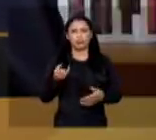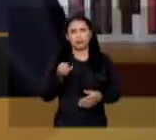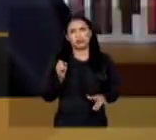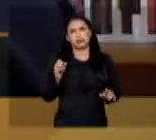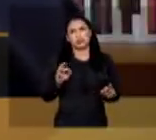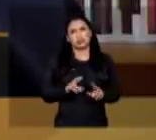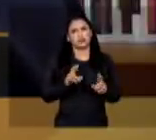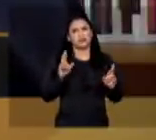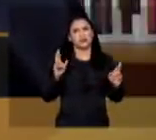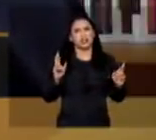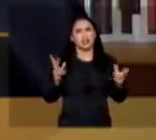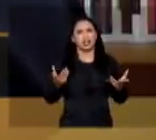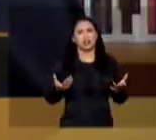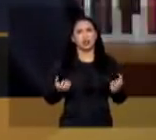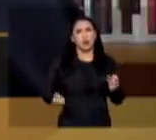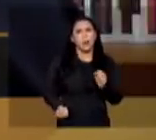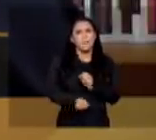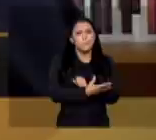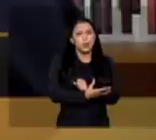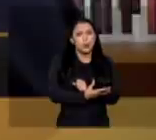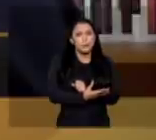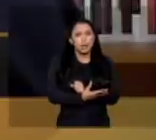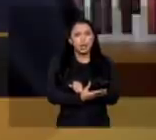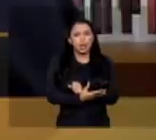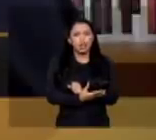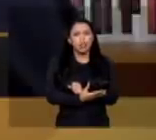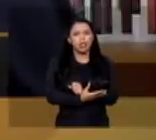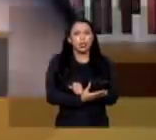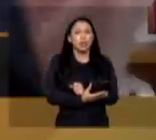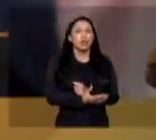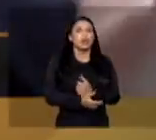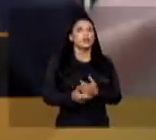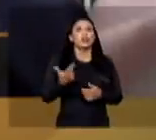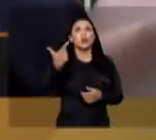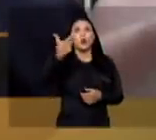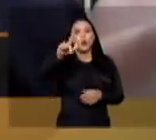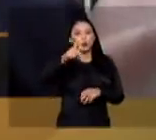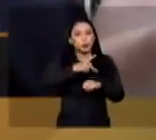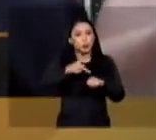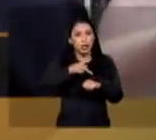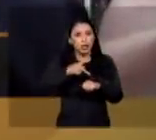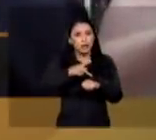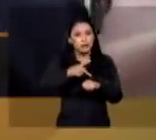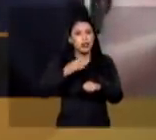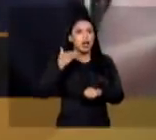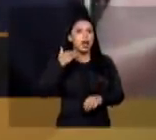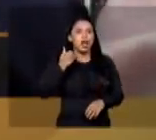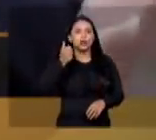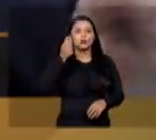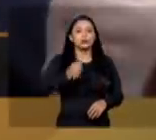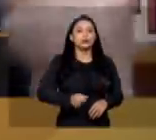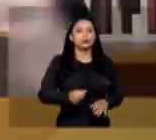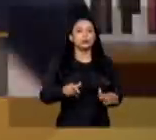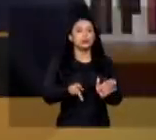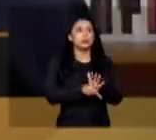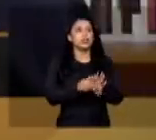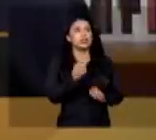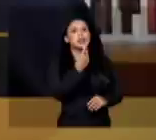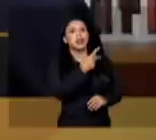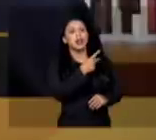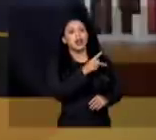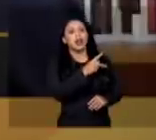contrário, se foi uma propina relacionada com uma obra em Angola, a competência teria que ser de Angola. Ou se foi uma